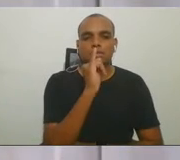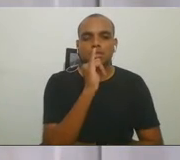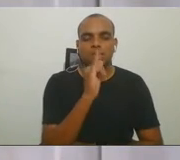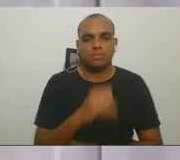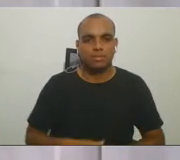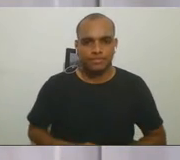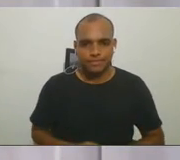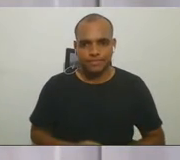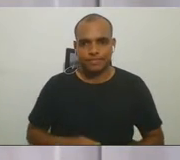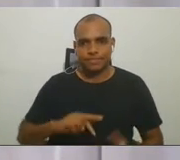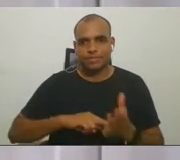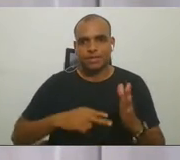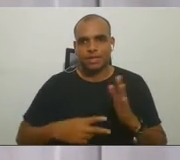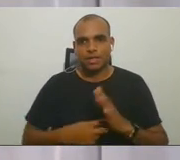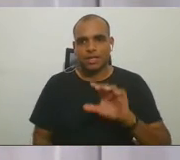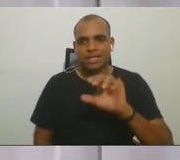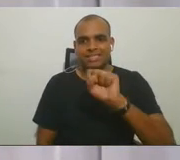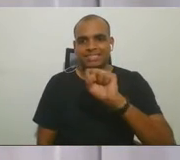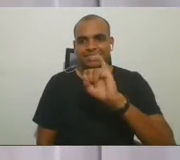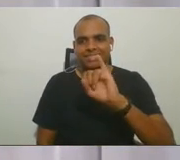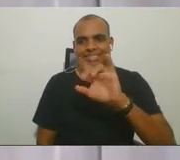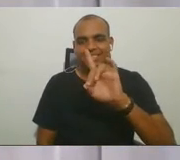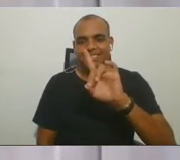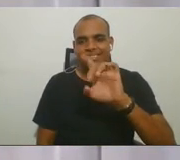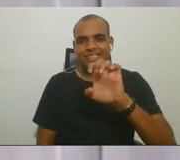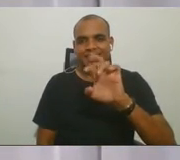usar sideral, o significado de